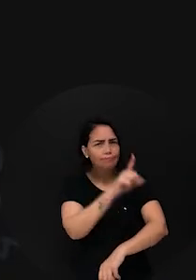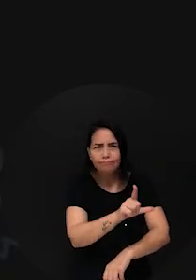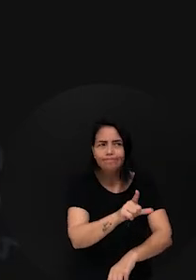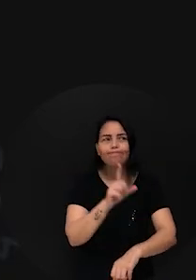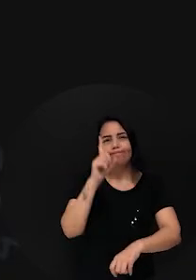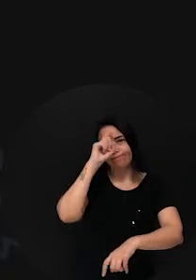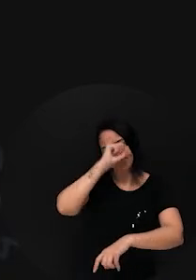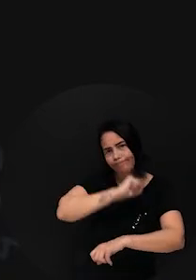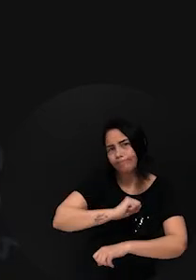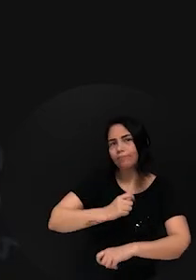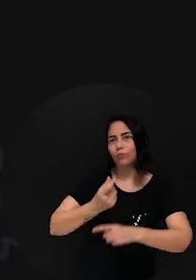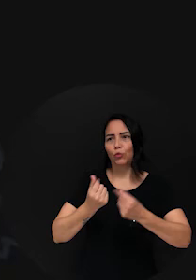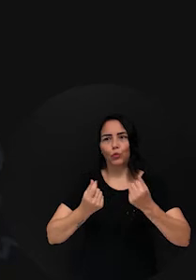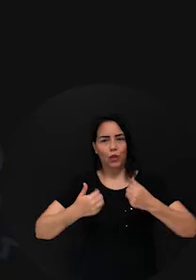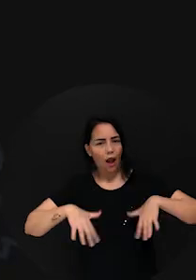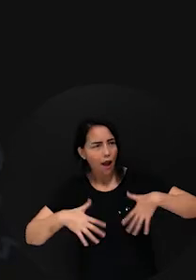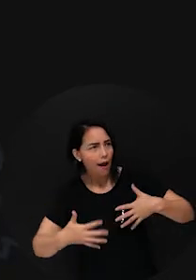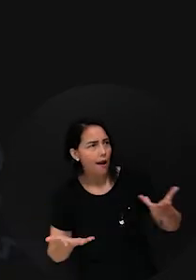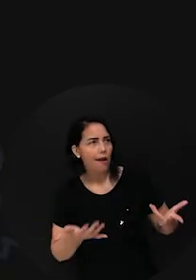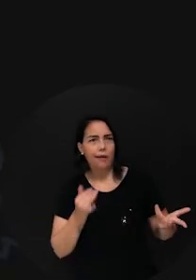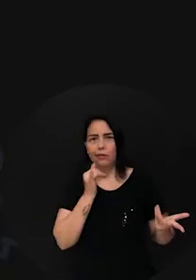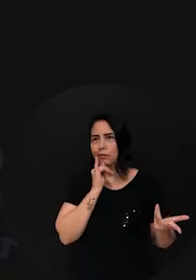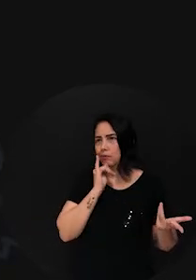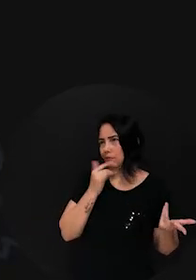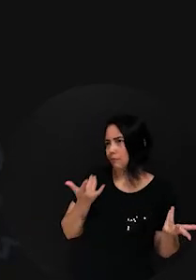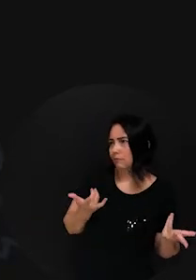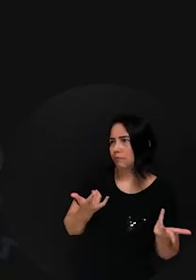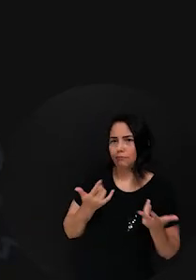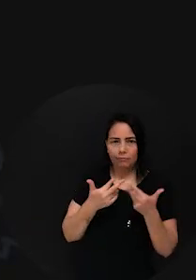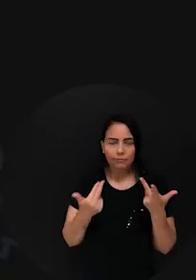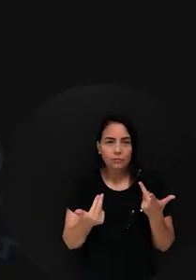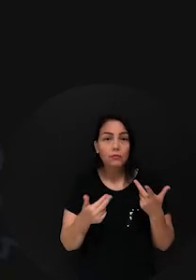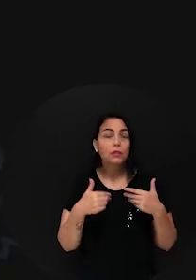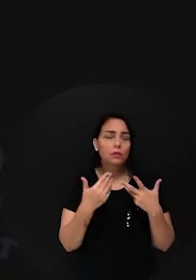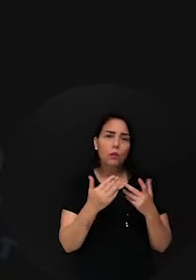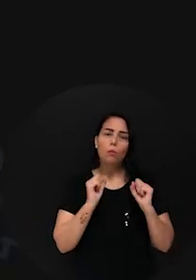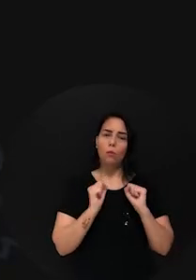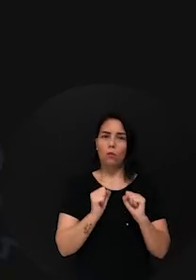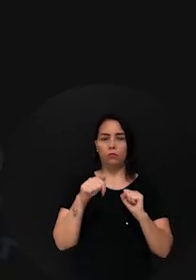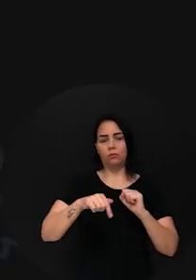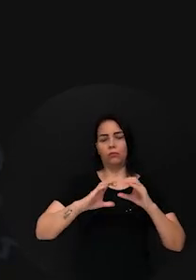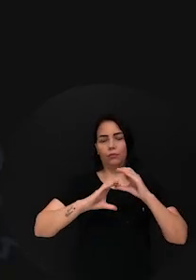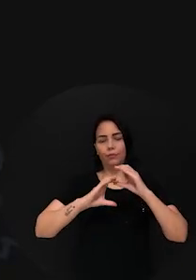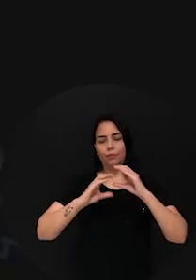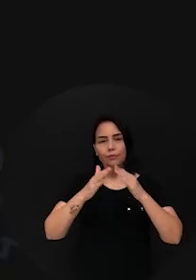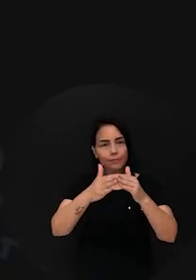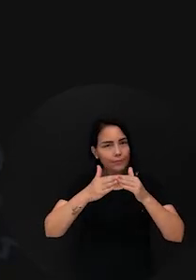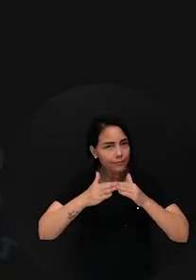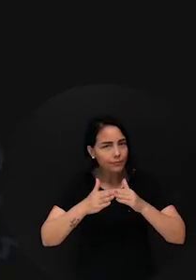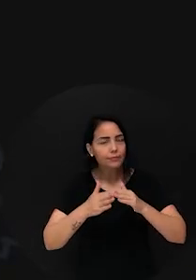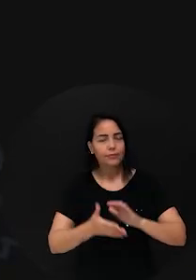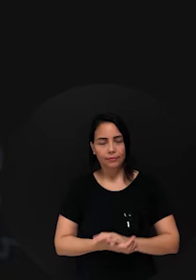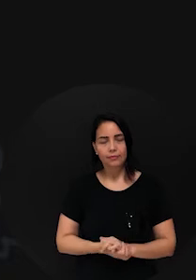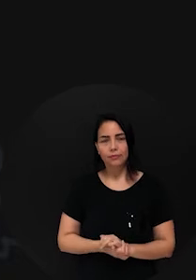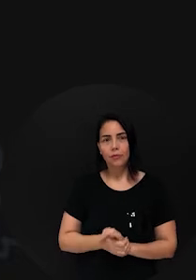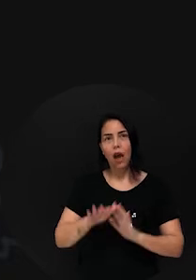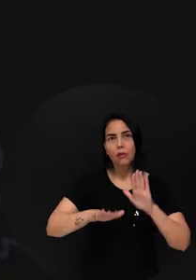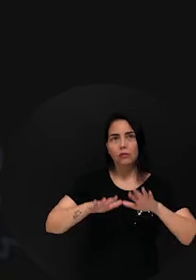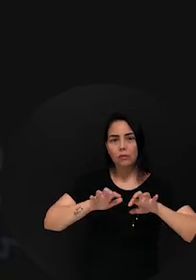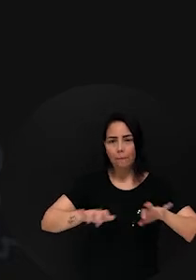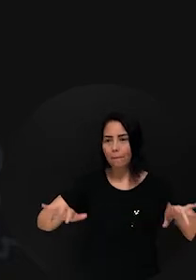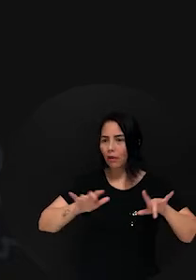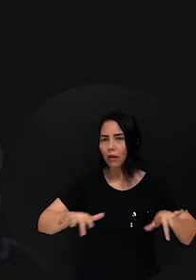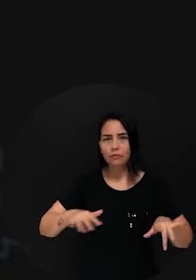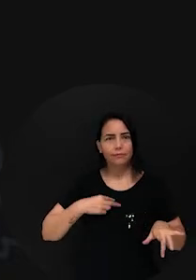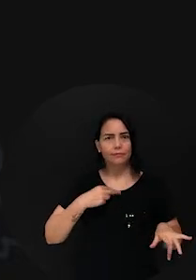mais difícil, né? No caso, harpa, contrabaixo acústico, às vezes o fagote, o piano, nem todo